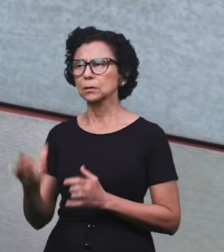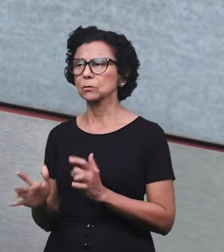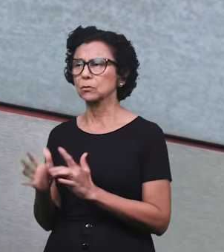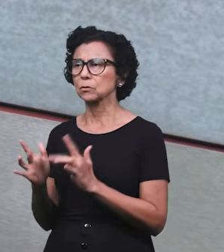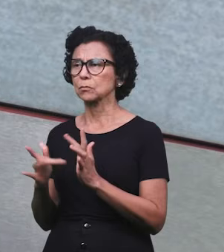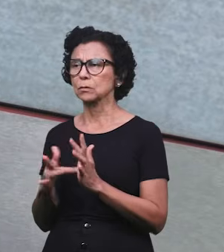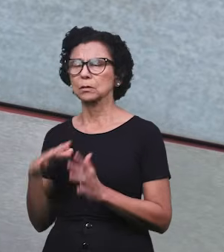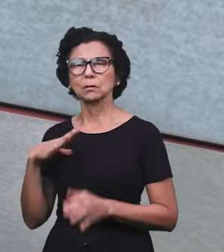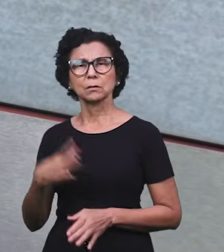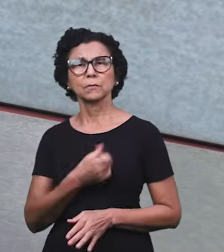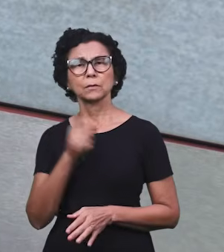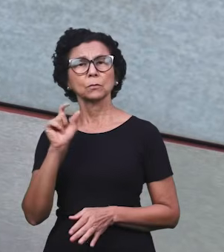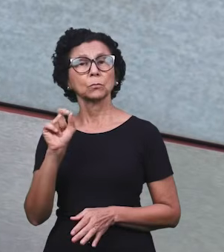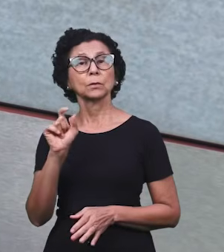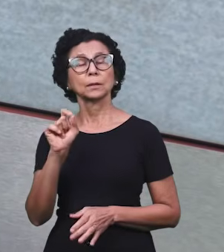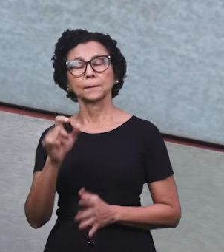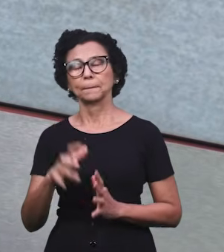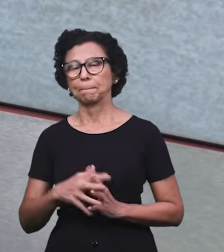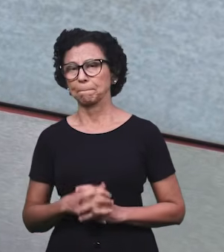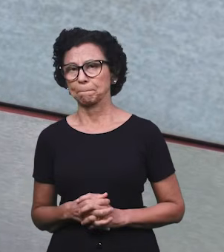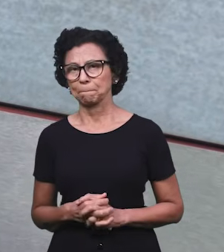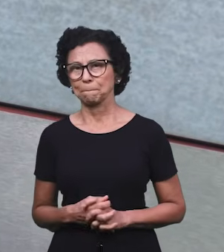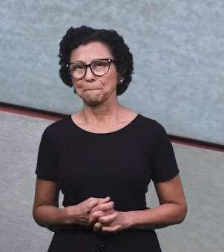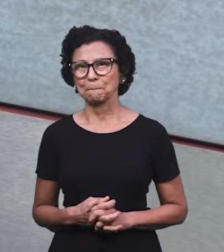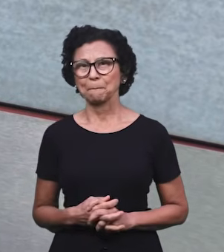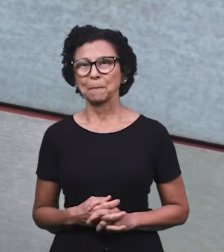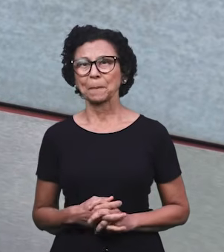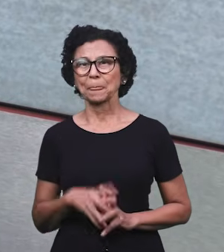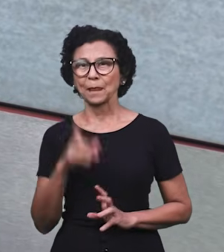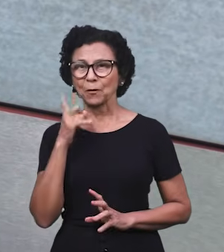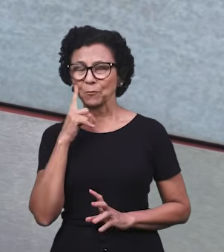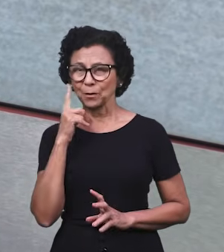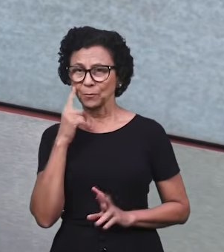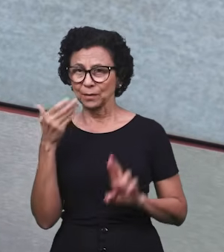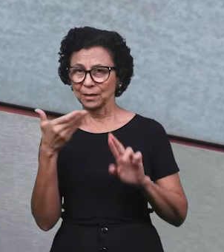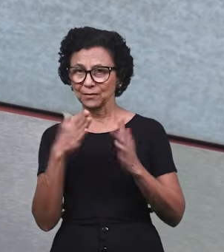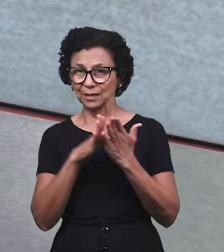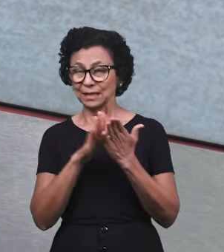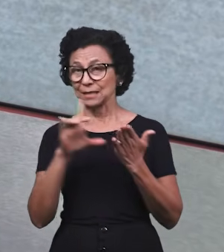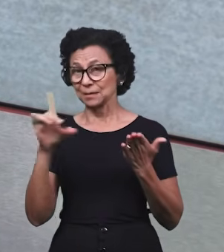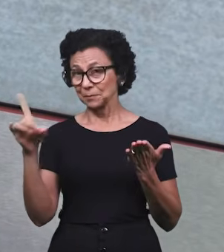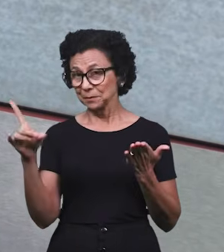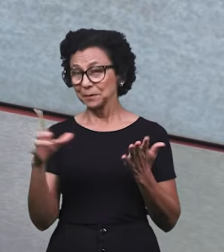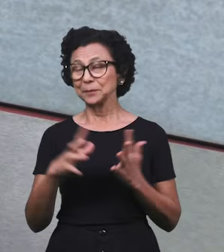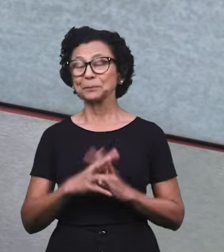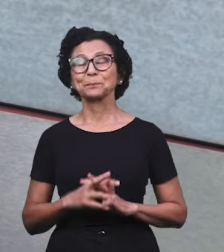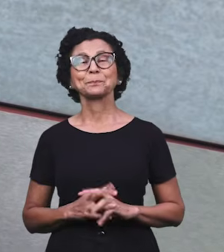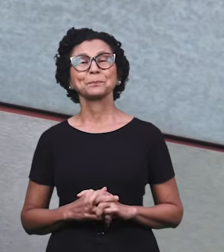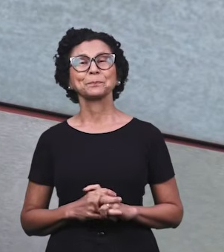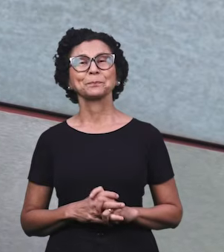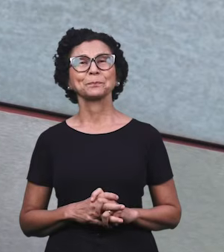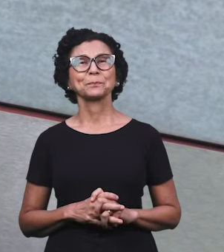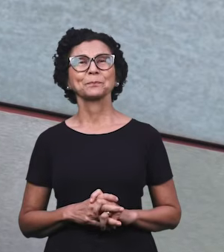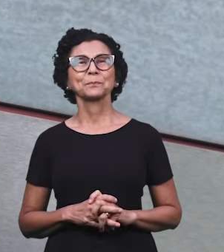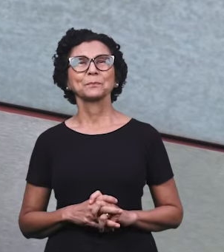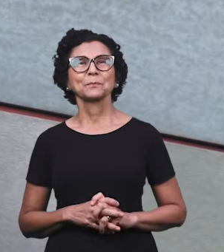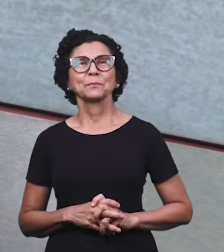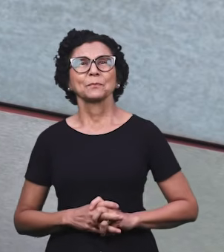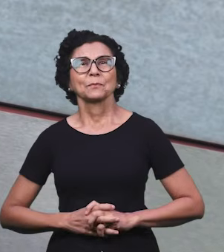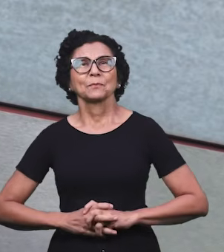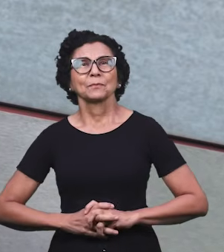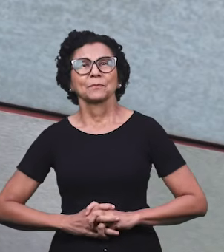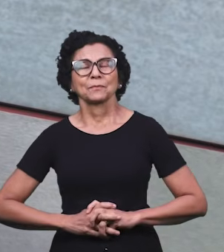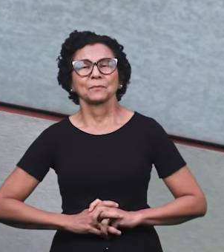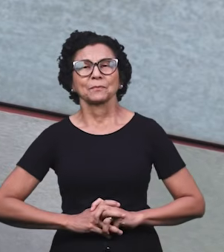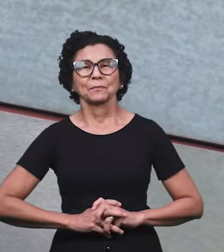Cristo? Vamos então responder essa pergunta citando aqui a Bíblia. Nós vamos abrir a Bíblia e vamos citar essa pergunta,